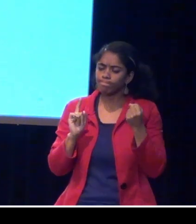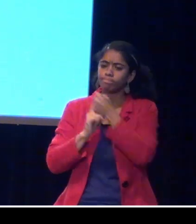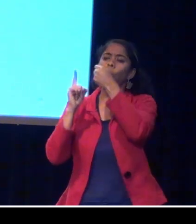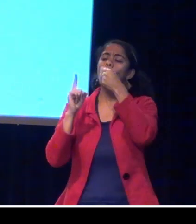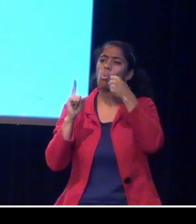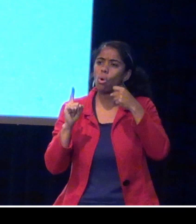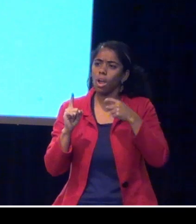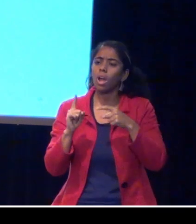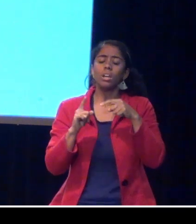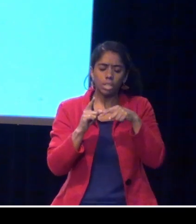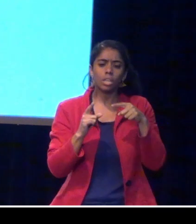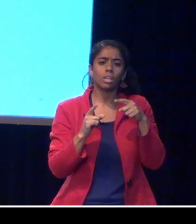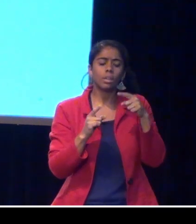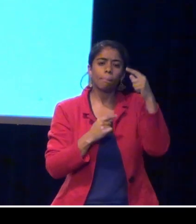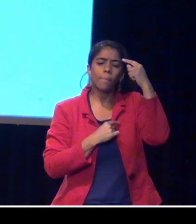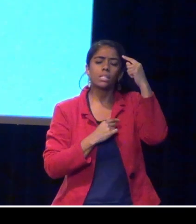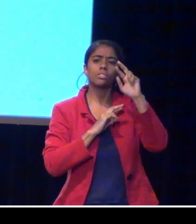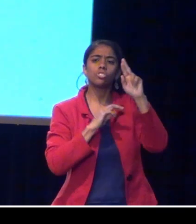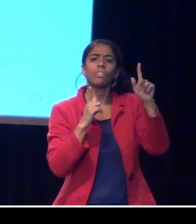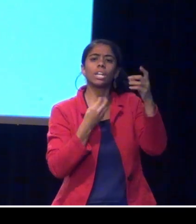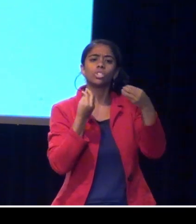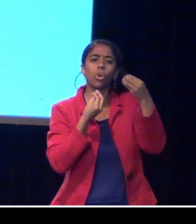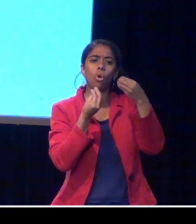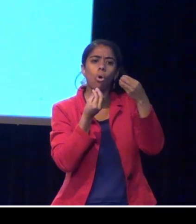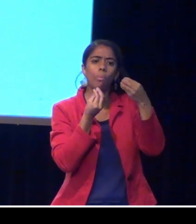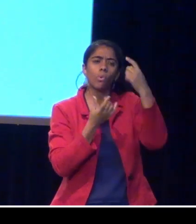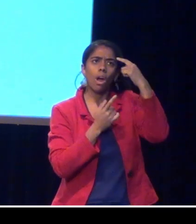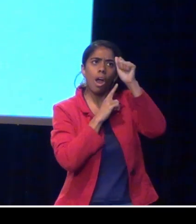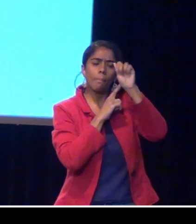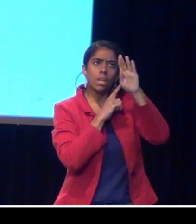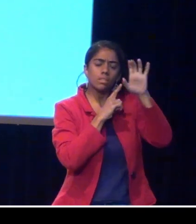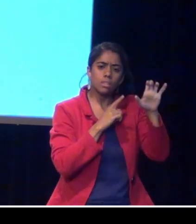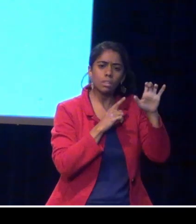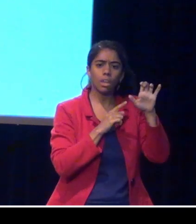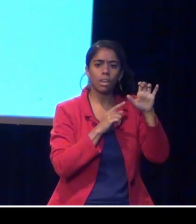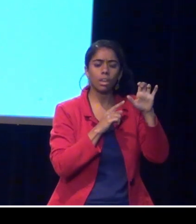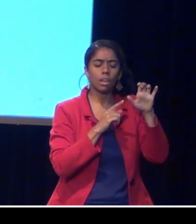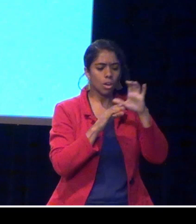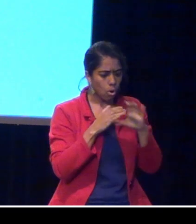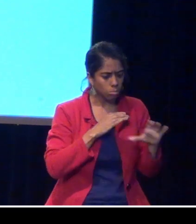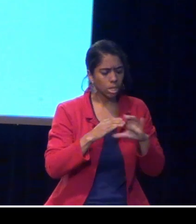para a comunicação humana. Olha só o peso dessa informação.